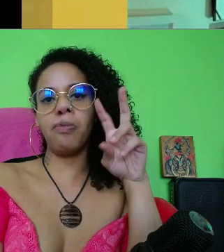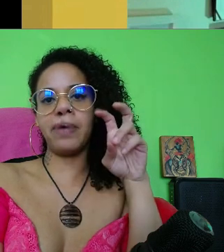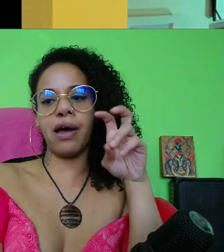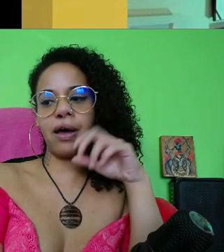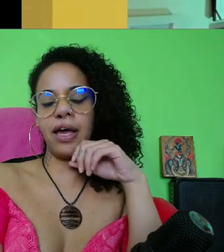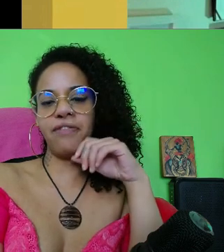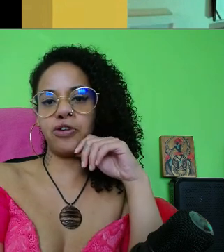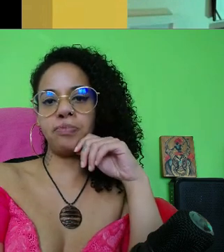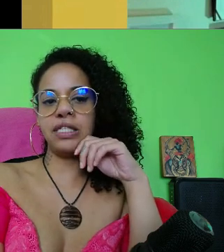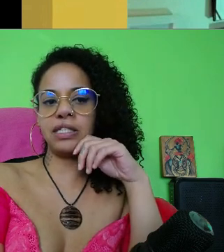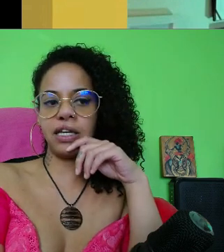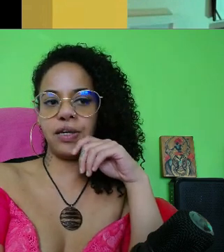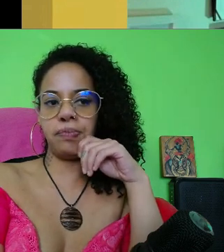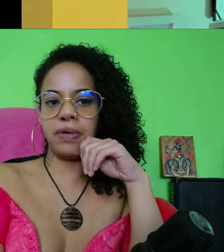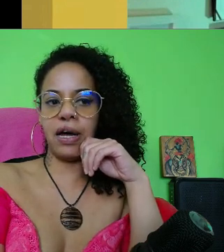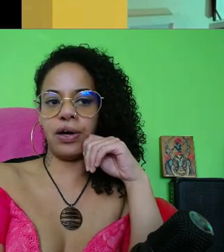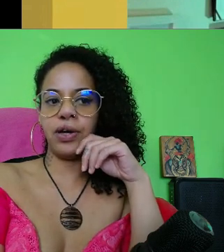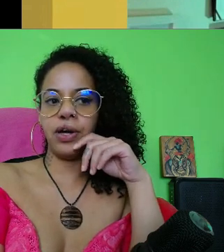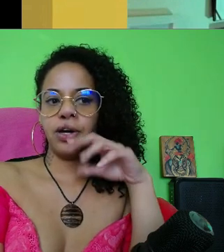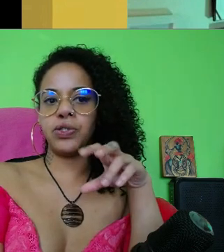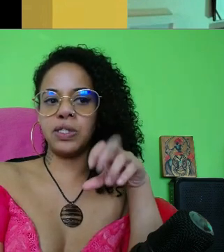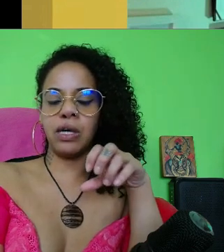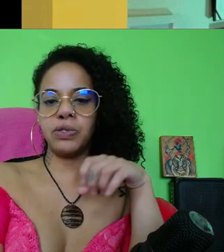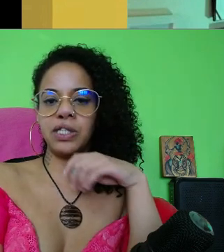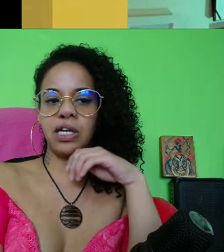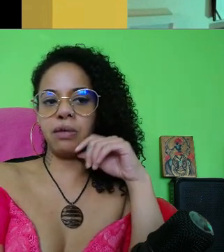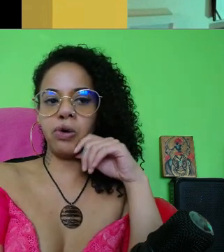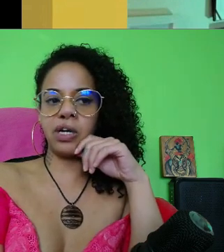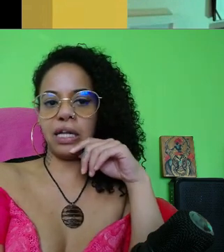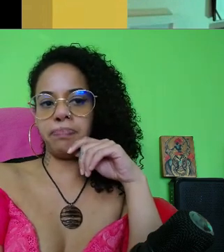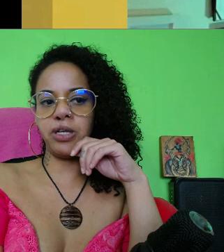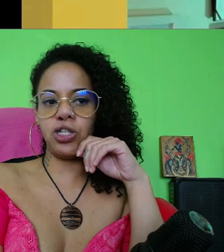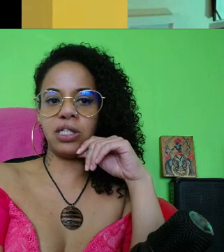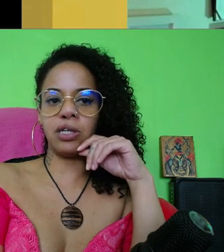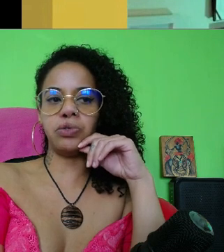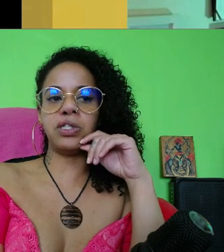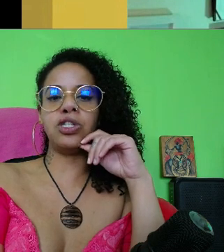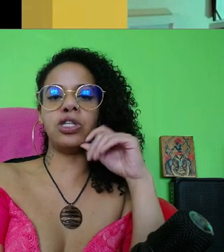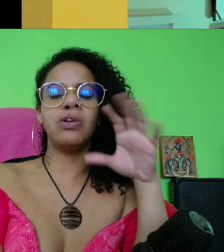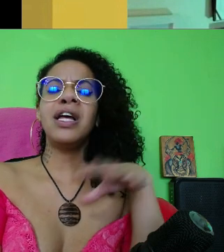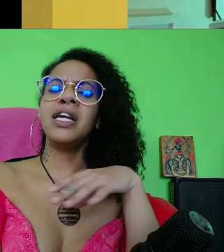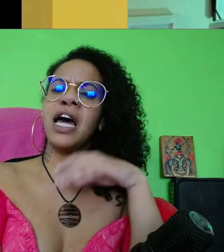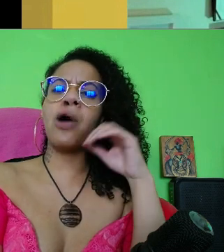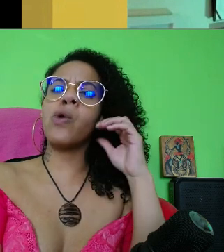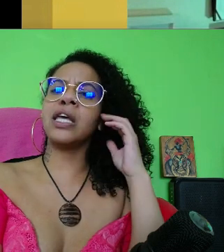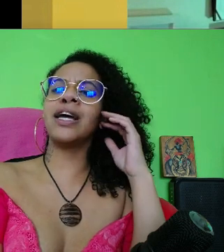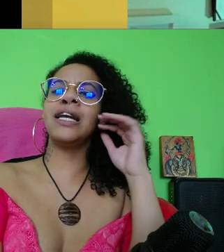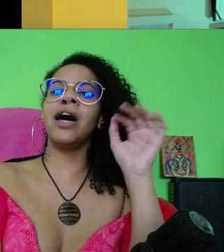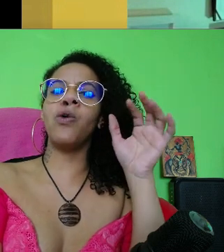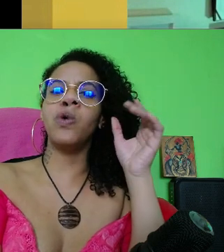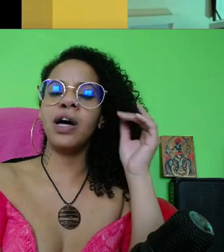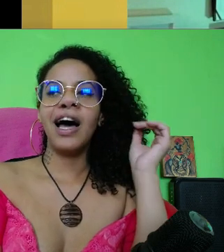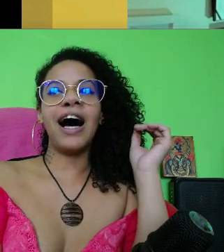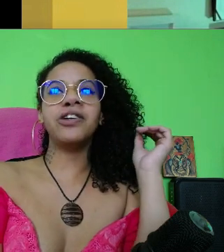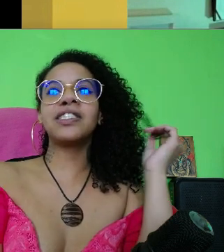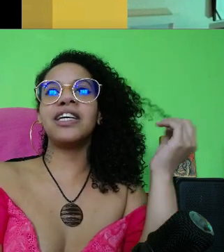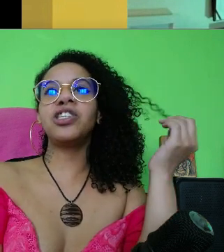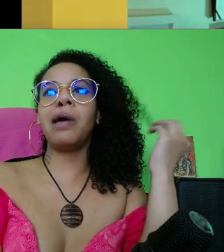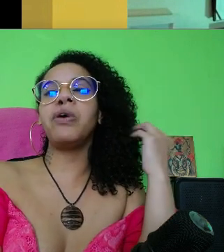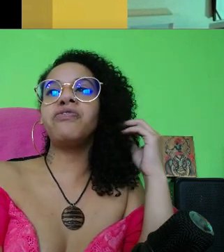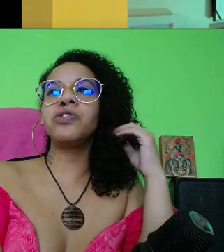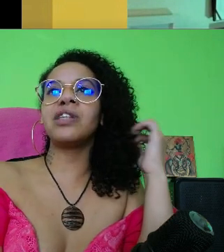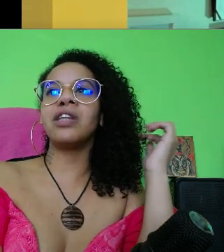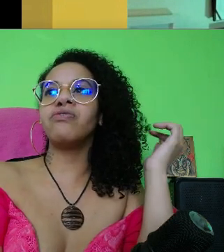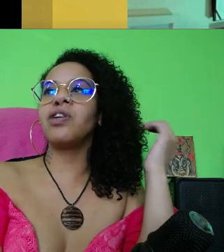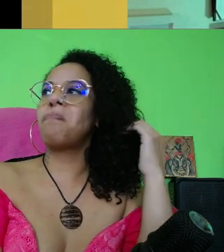arregou para reformista aqui para socialzinha Democrata petista no sentido Não ainda não aí